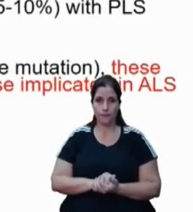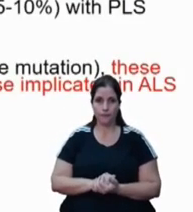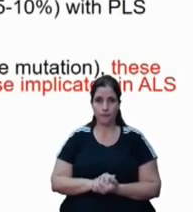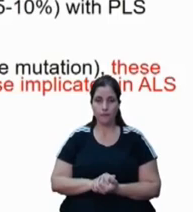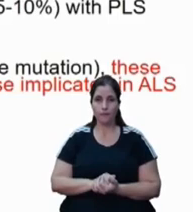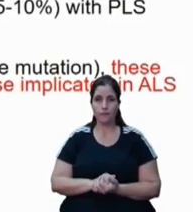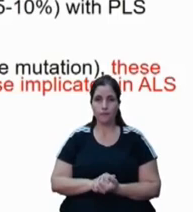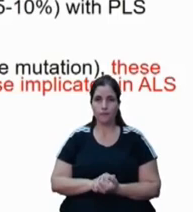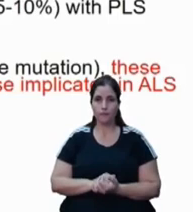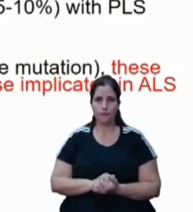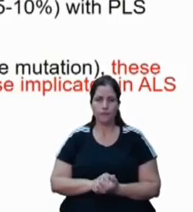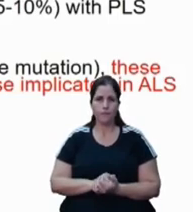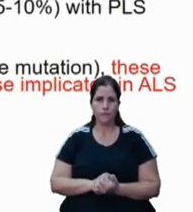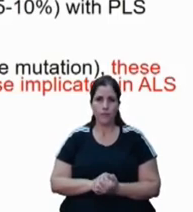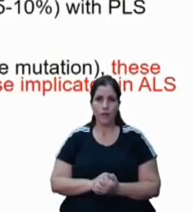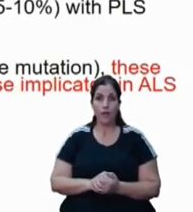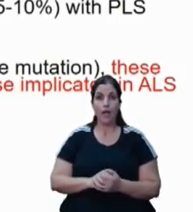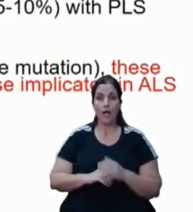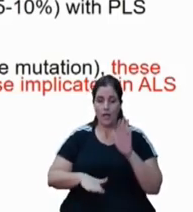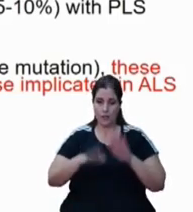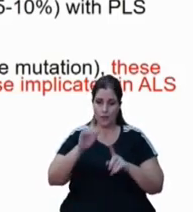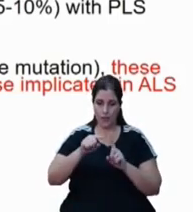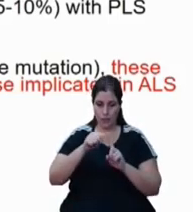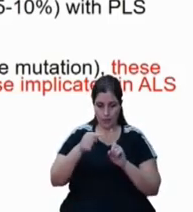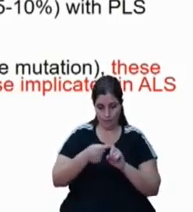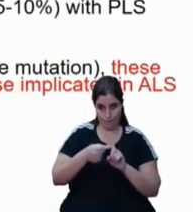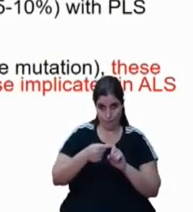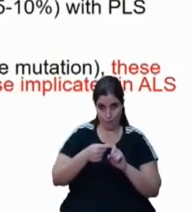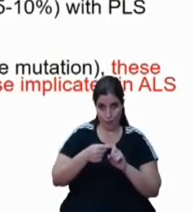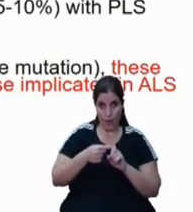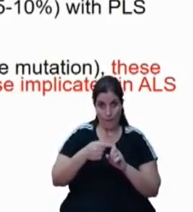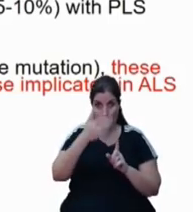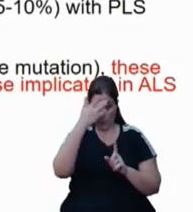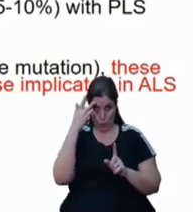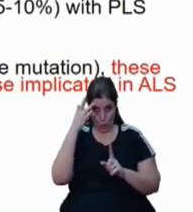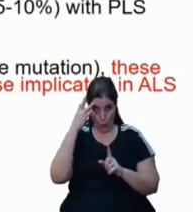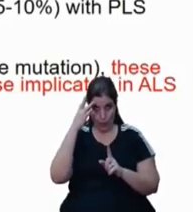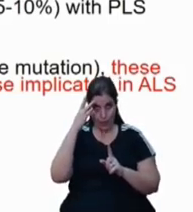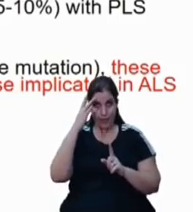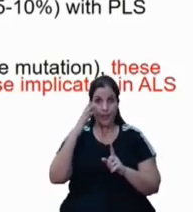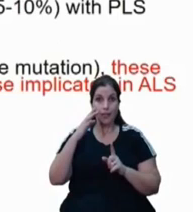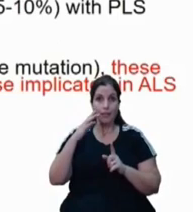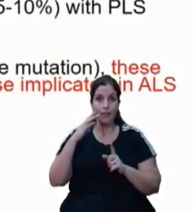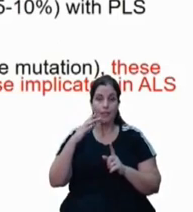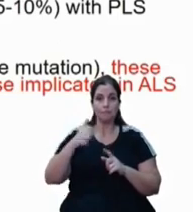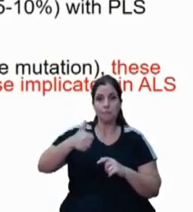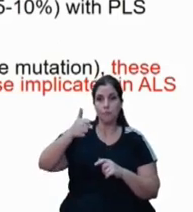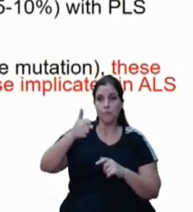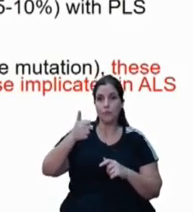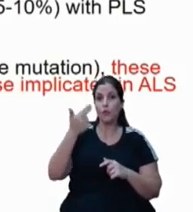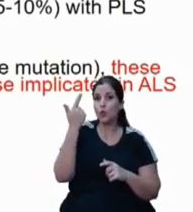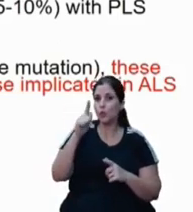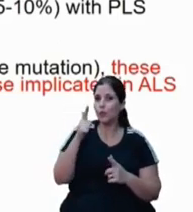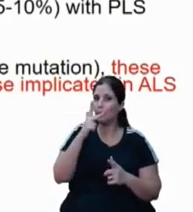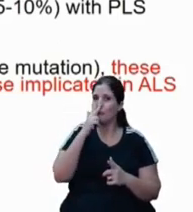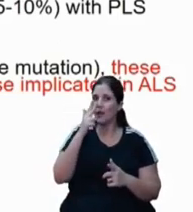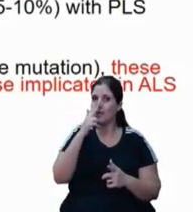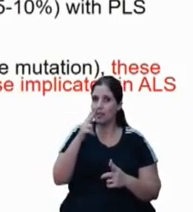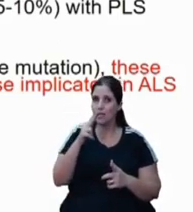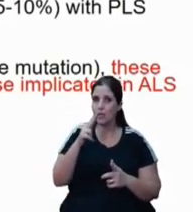Embora haja exceções, os indivíduos com esclerose lateral primária geralmente não têm familiares afetados de forma semelhantes ou